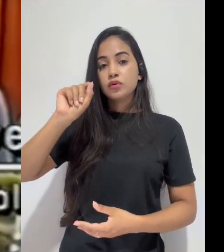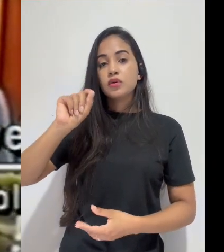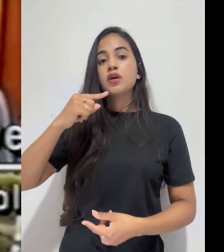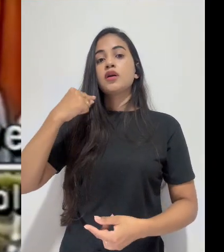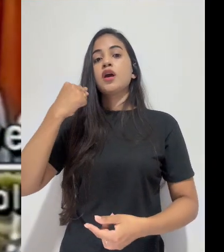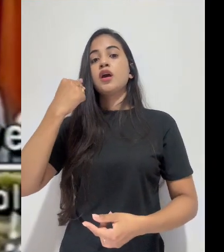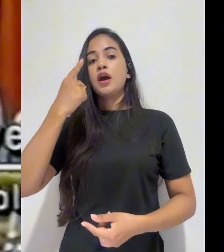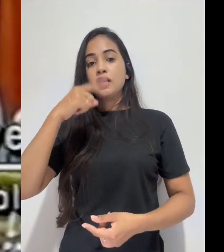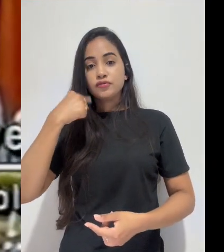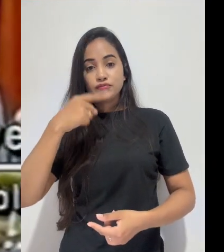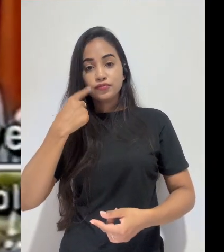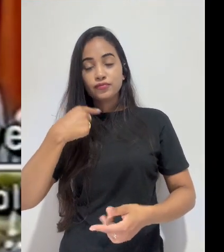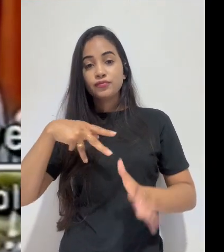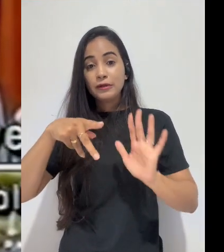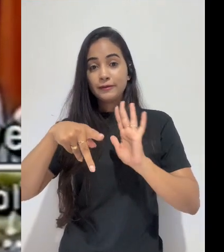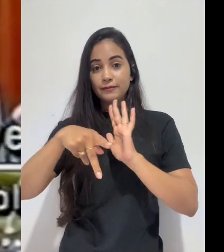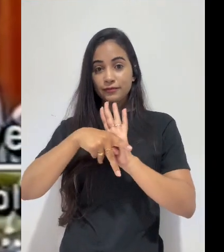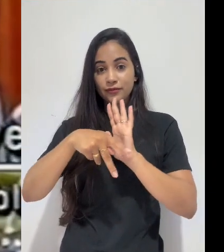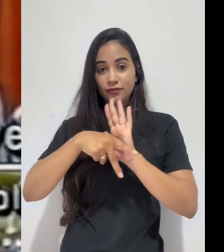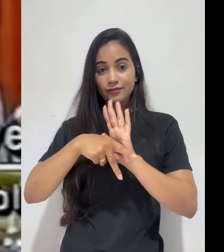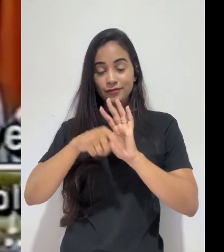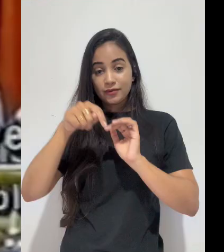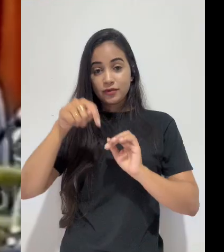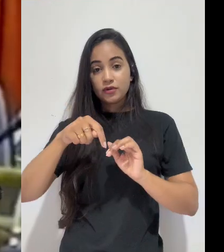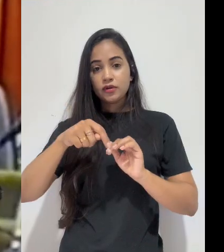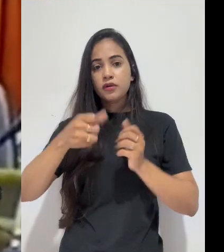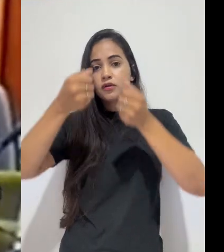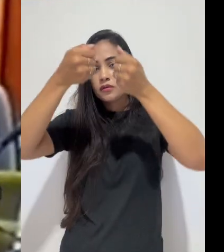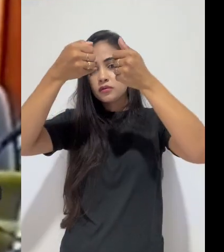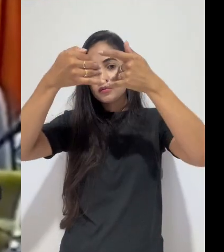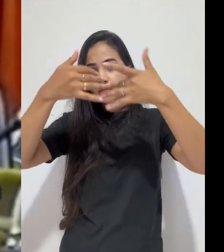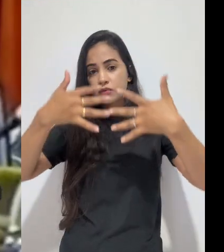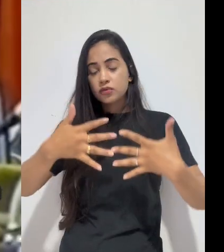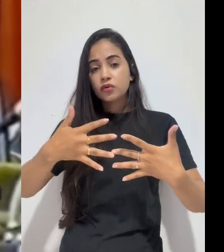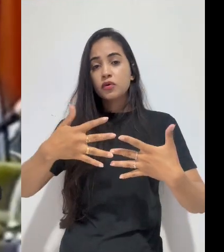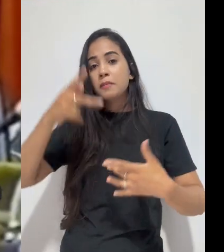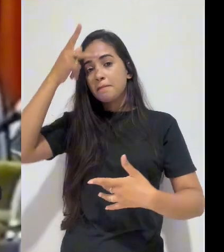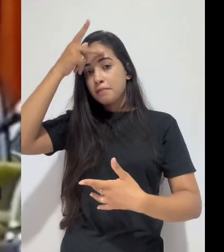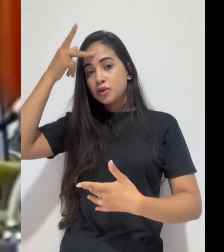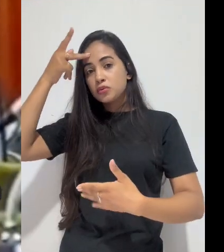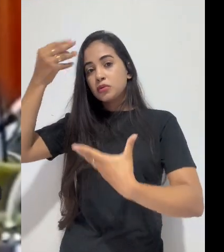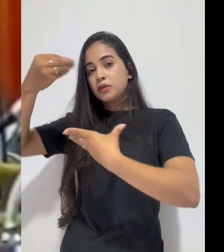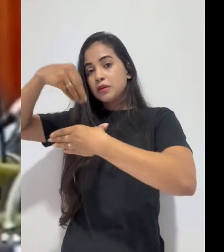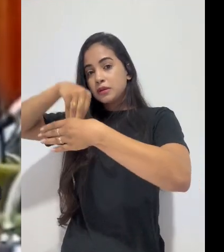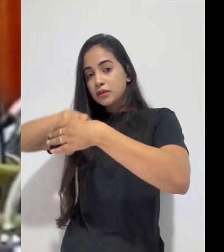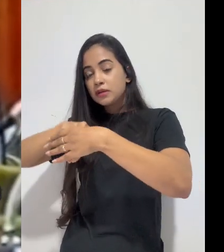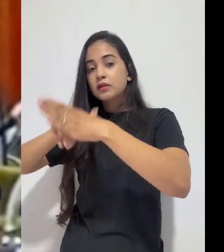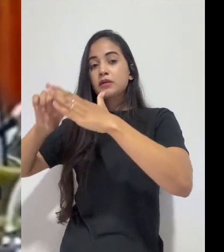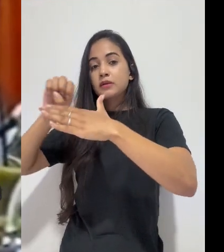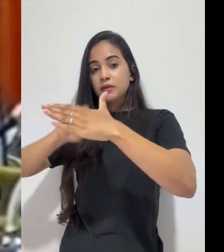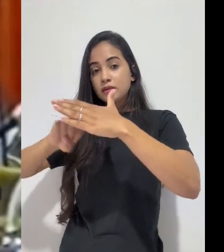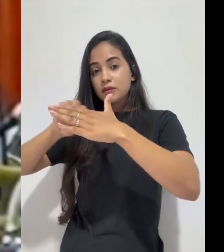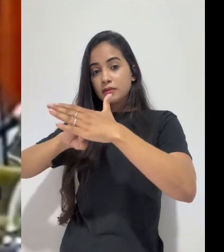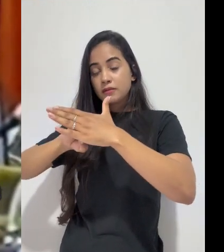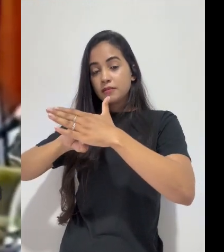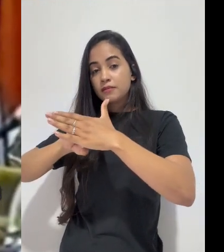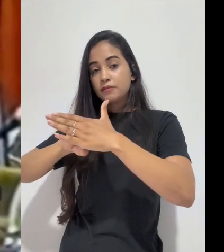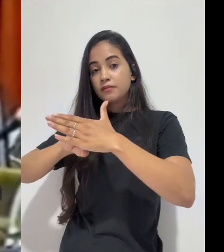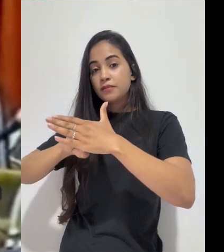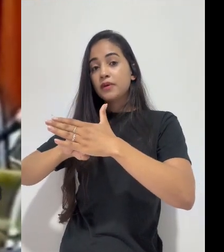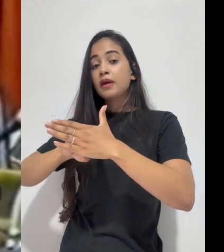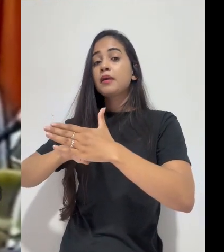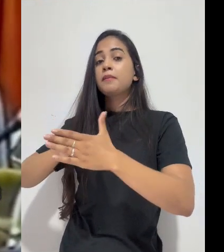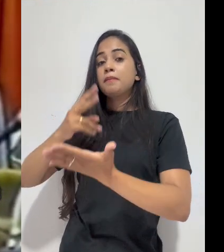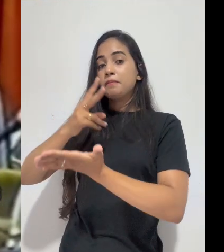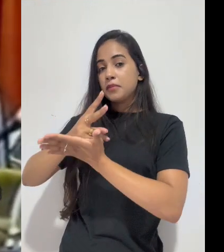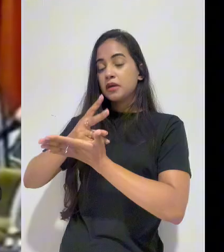o advogado da tribuna tenha relatado que alguém na empresa teria dito, apesar de ser